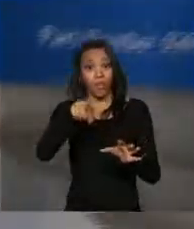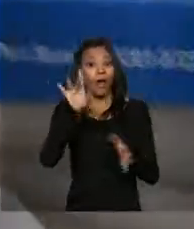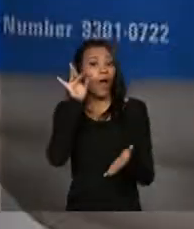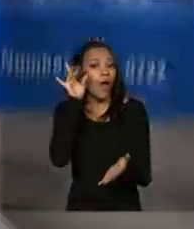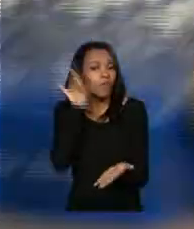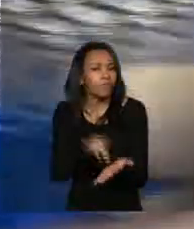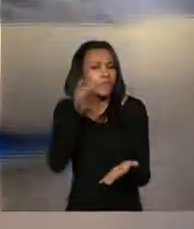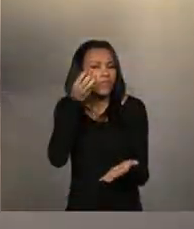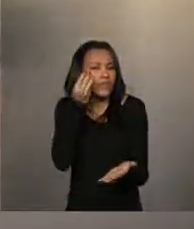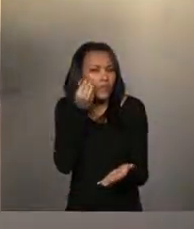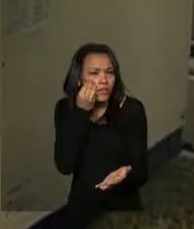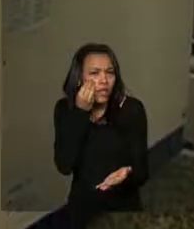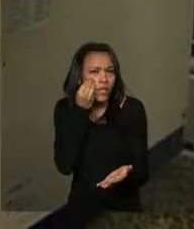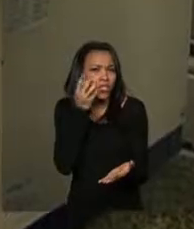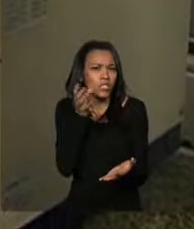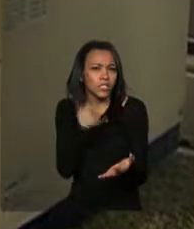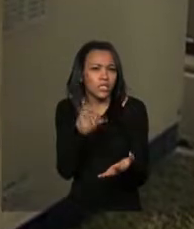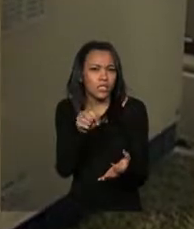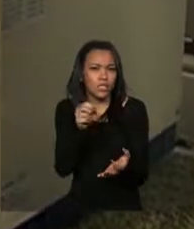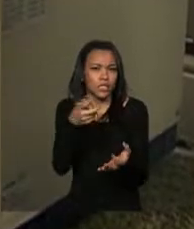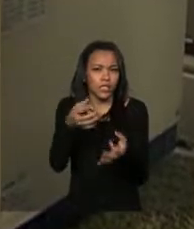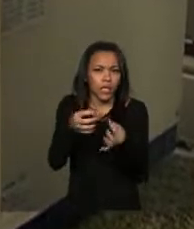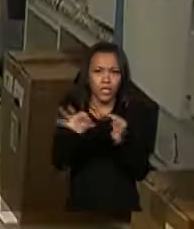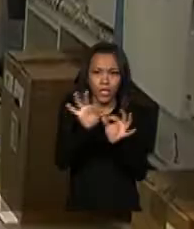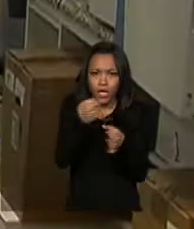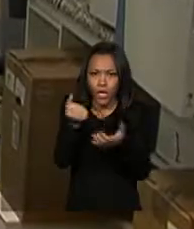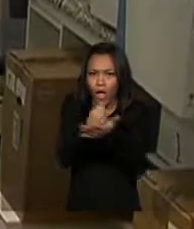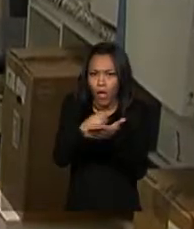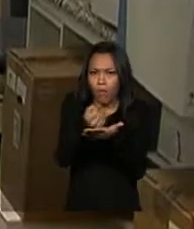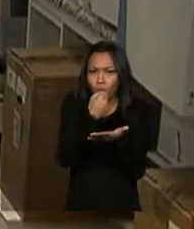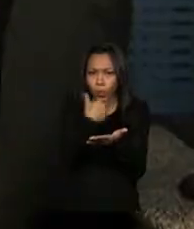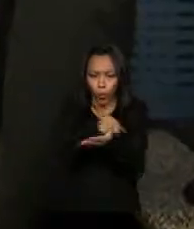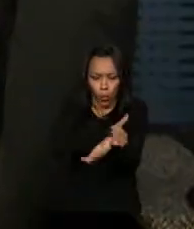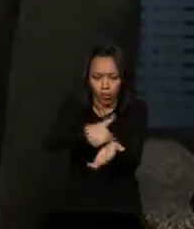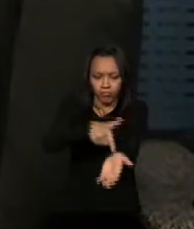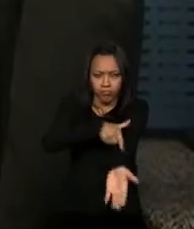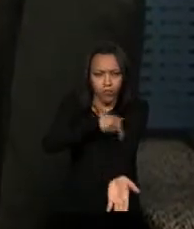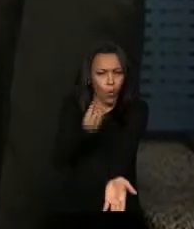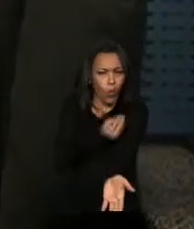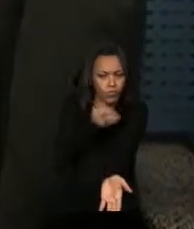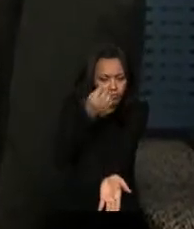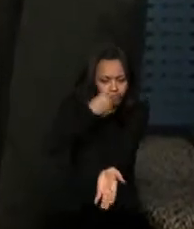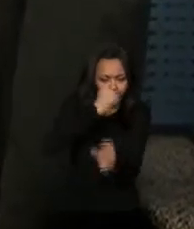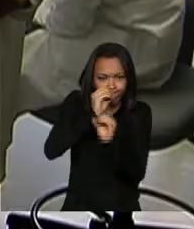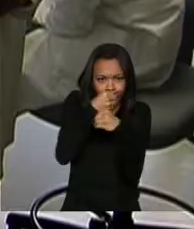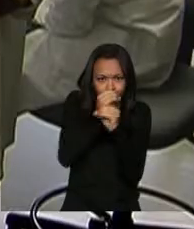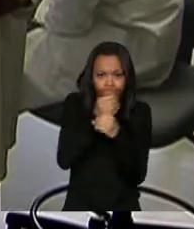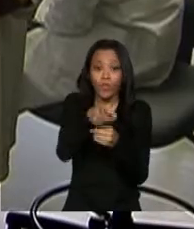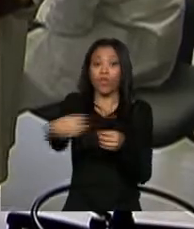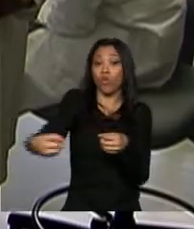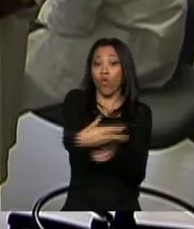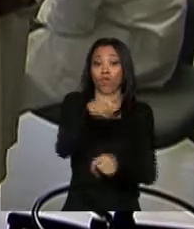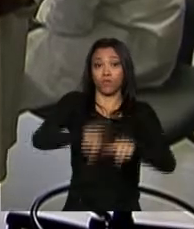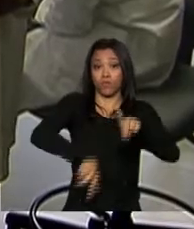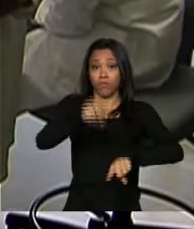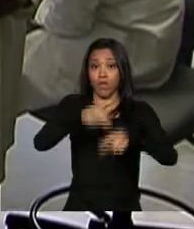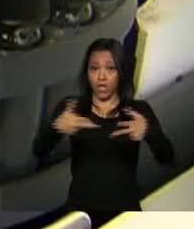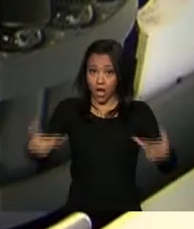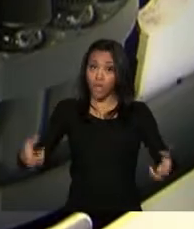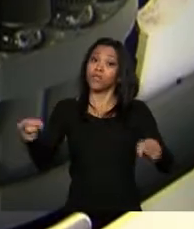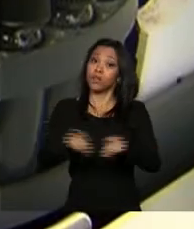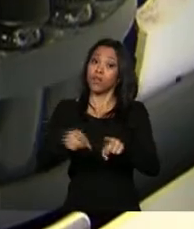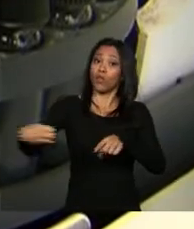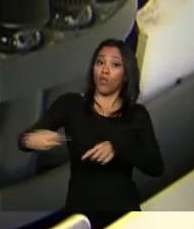fazer testes de dopagem. Desde agosto de 2014, recebeu novas instalações, equipamentos e